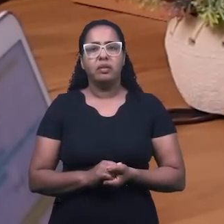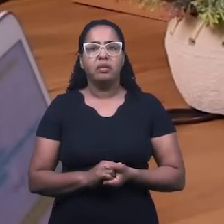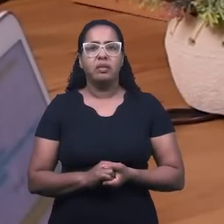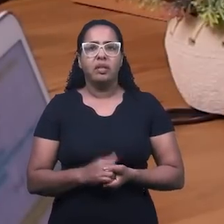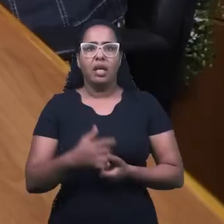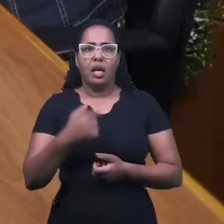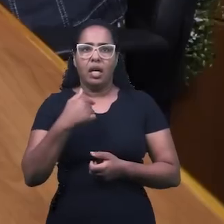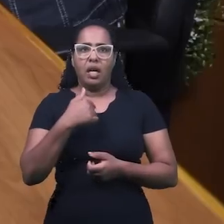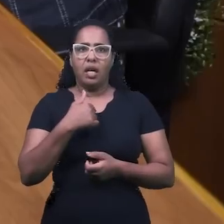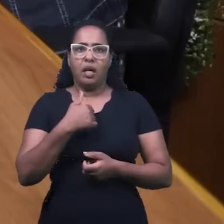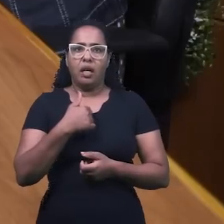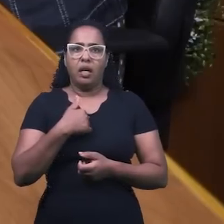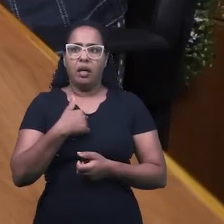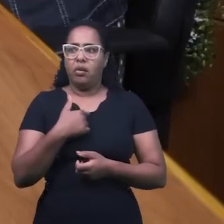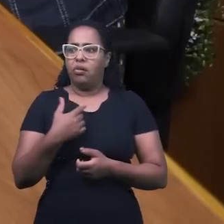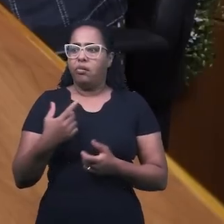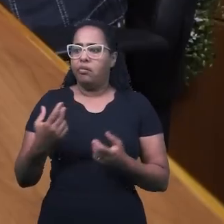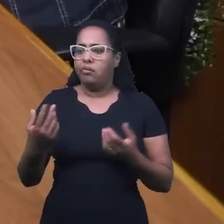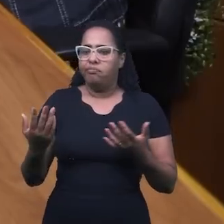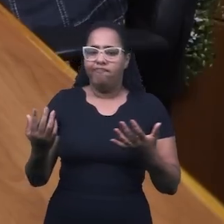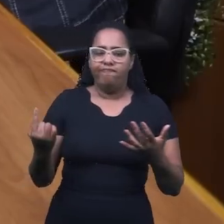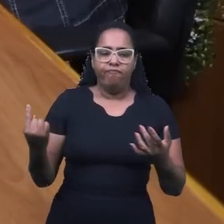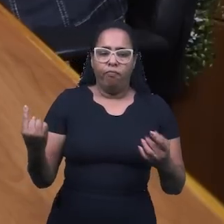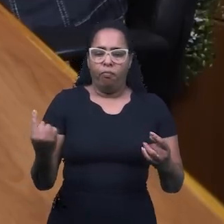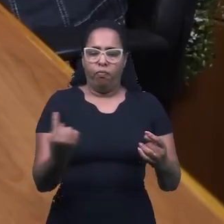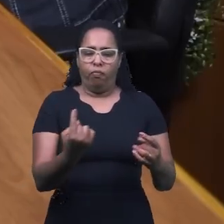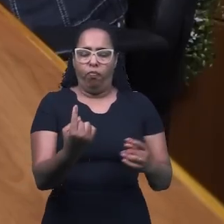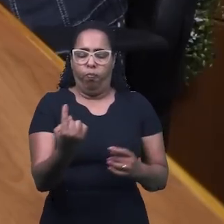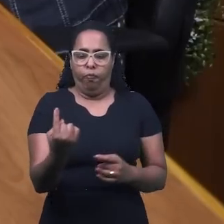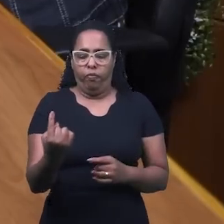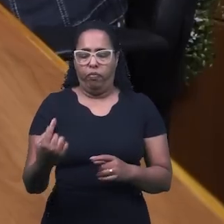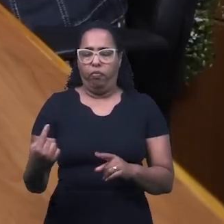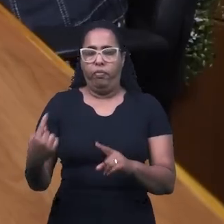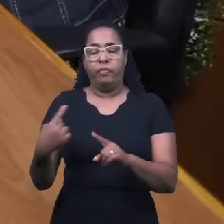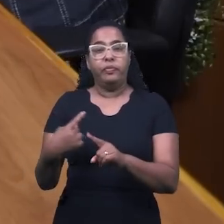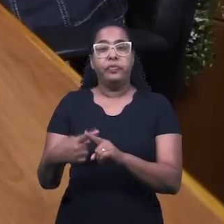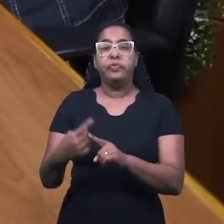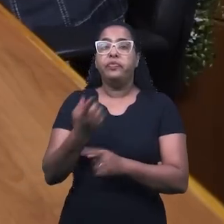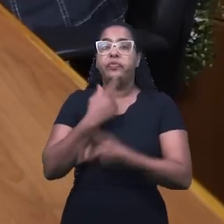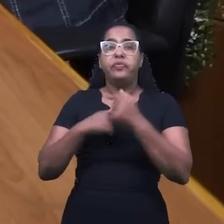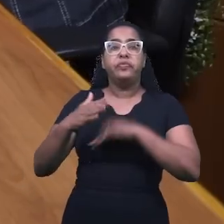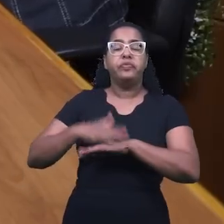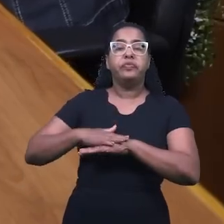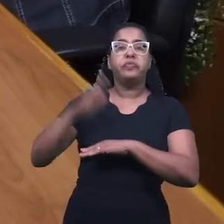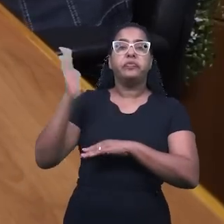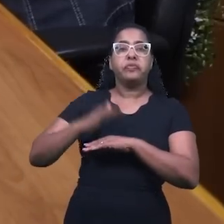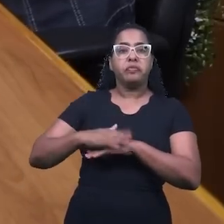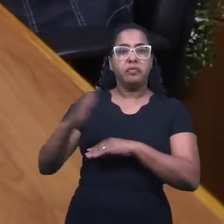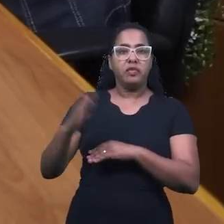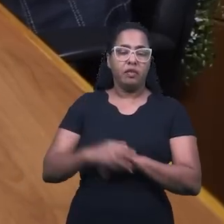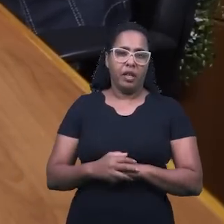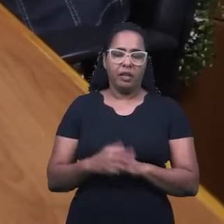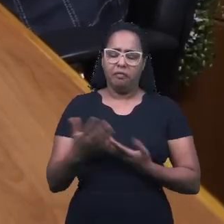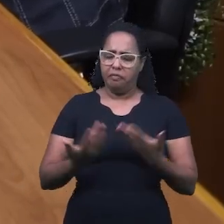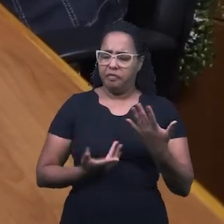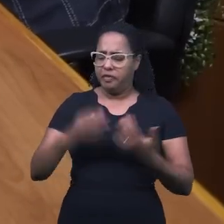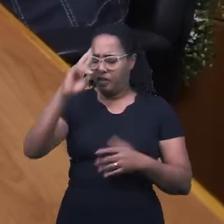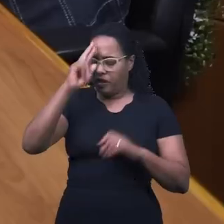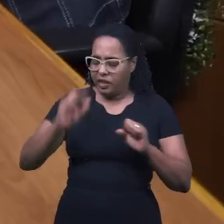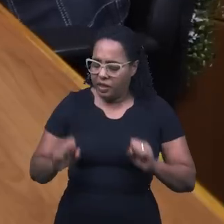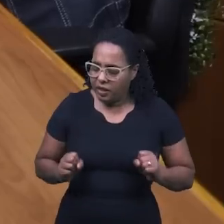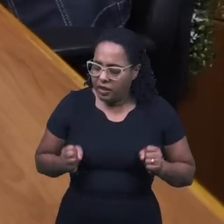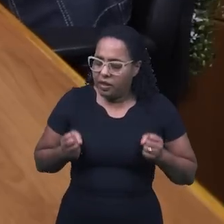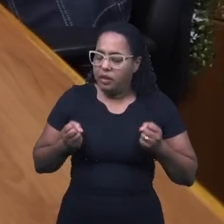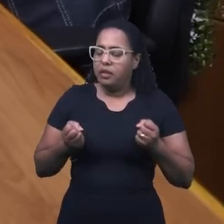né? E eu não me achava, não me encontrava ali naquele meio, assim, porque eu queria algo mais, servindo